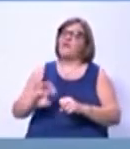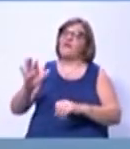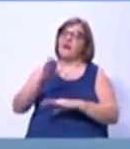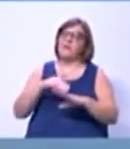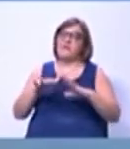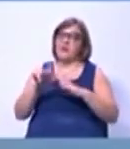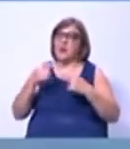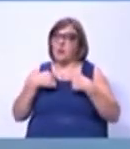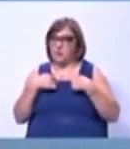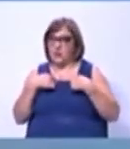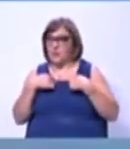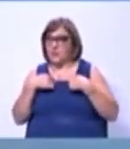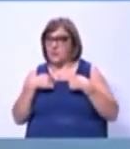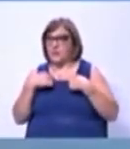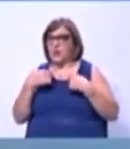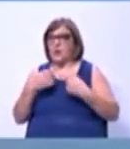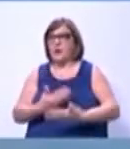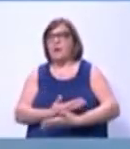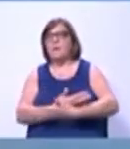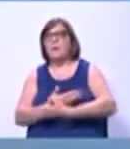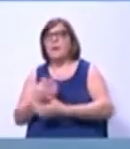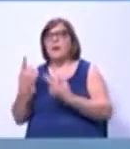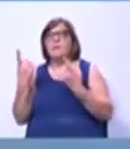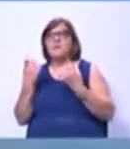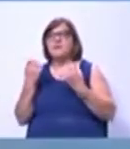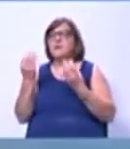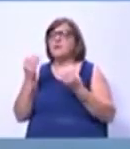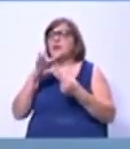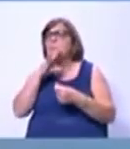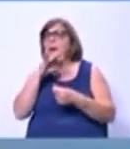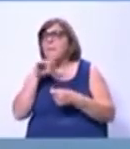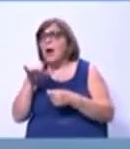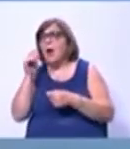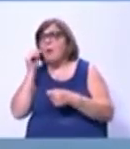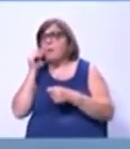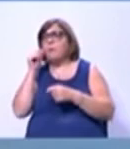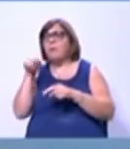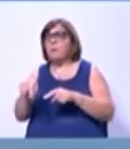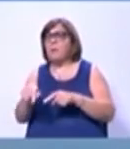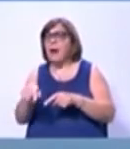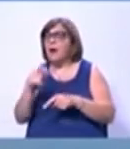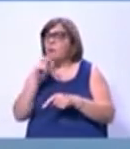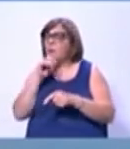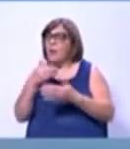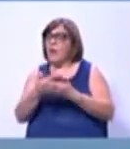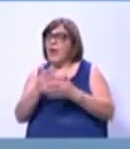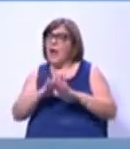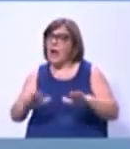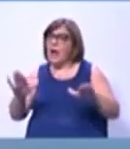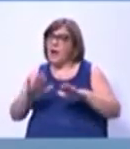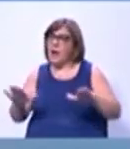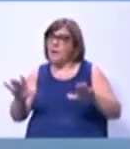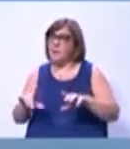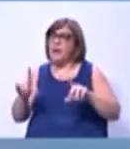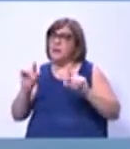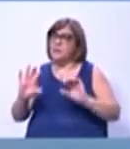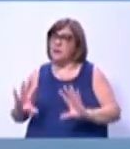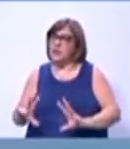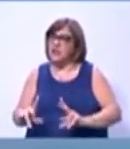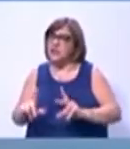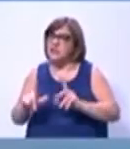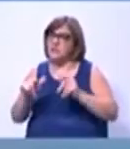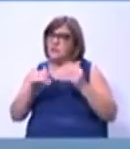atua comigo. E portanto o bebê precisa muito da mamãe e do papá para se conseguir acalmar e para desenvolver